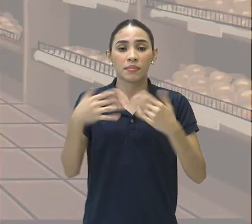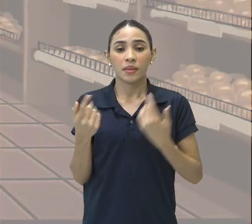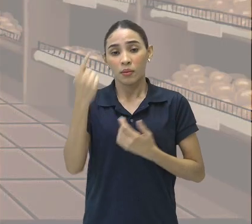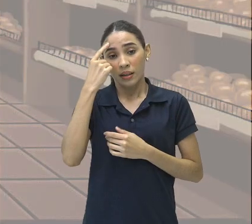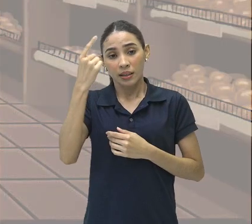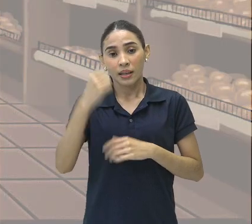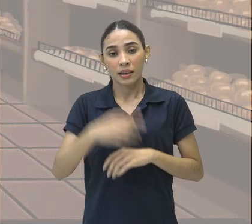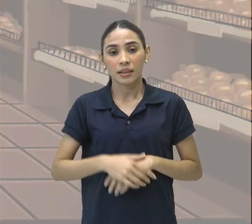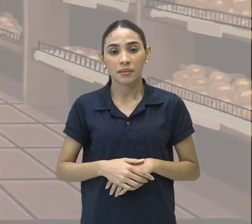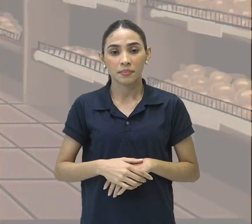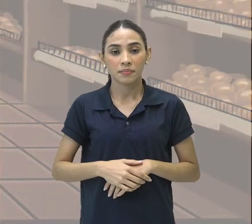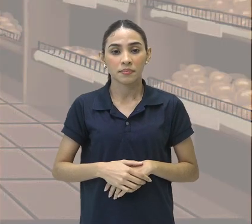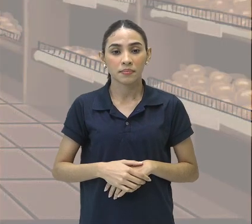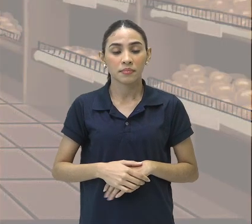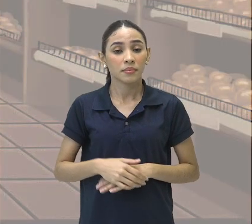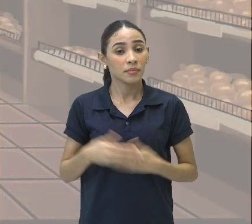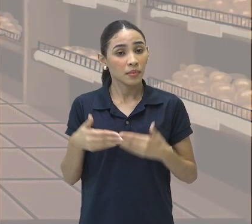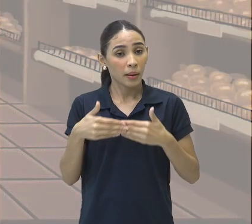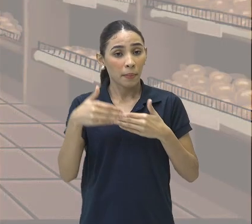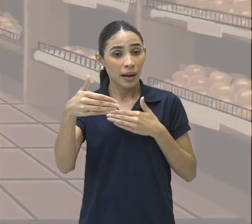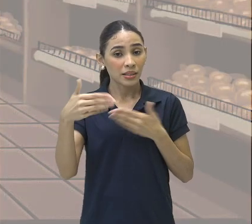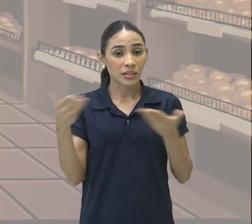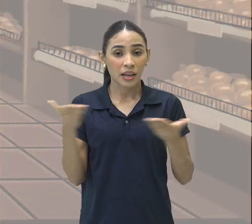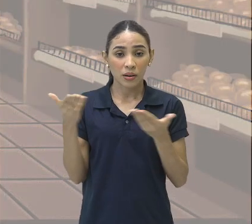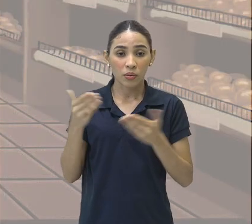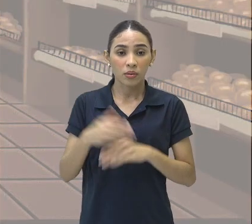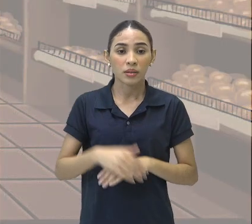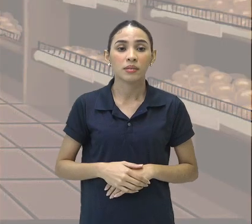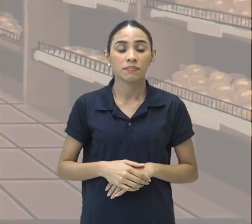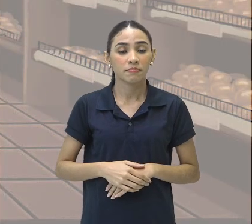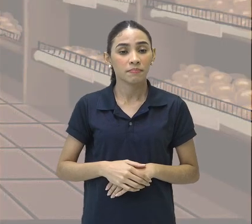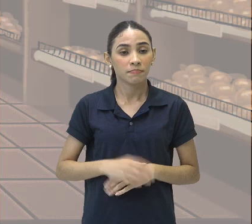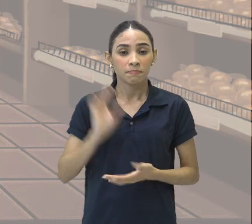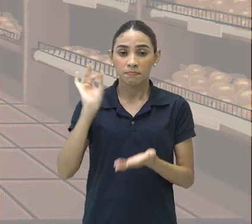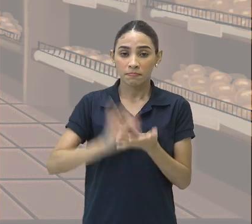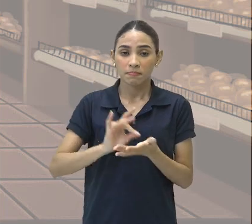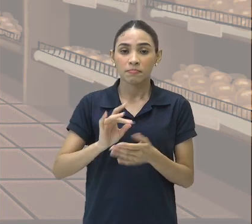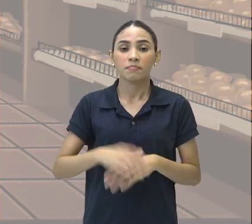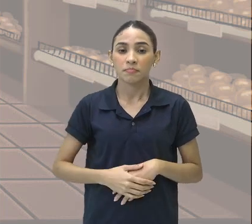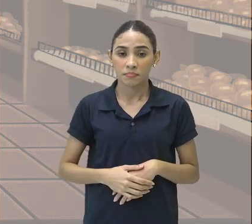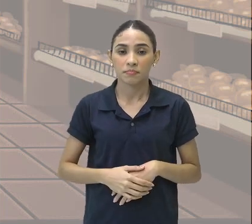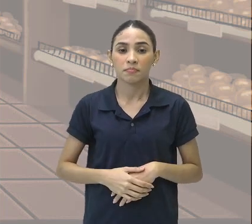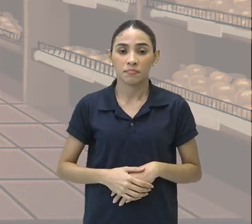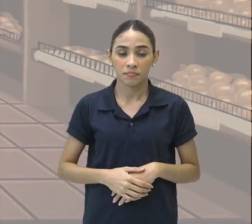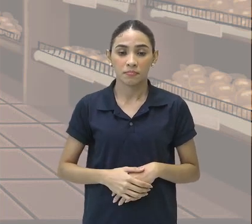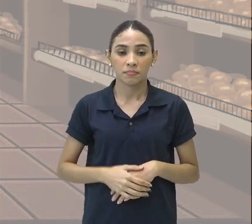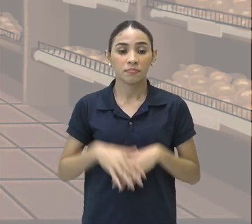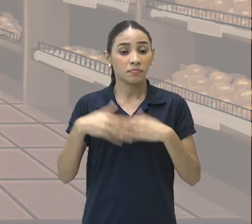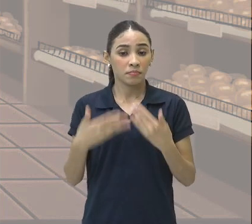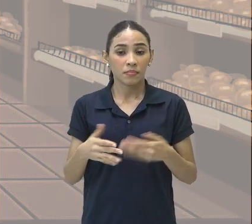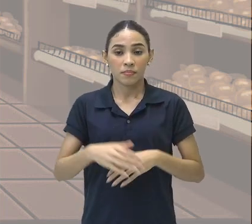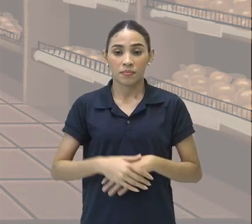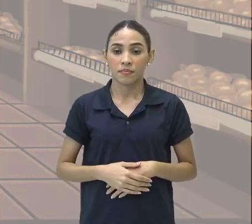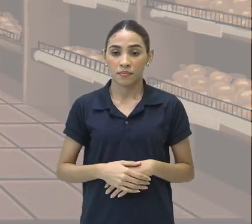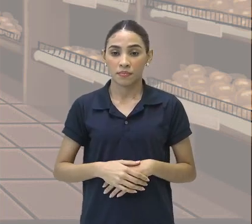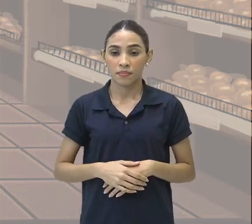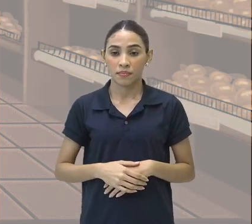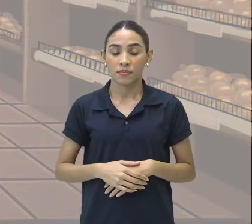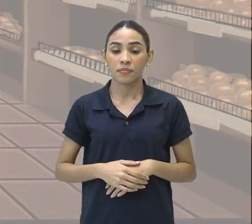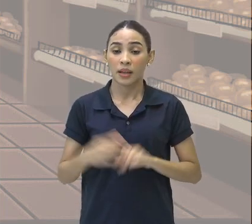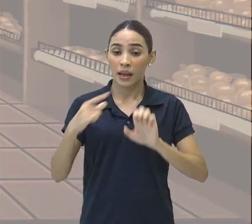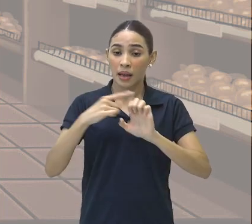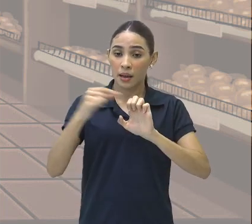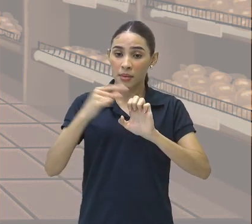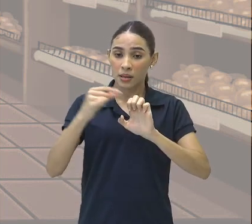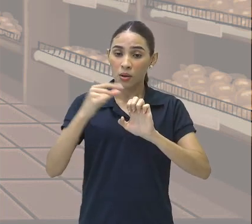ideia, a partir do que nós vimos nessa aula, né, é exatamente essa. Né? O caminho que boa parte dos